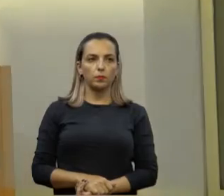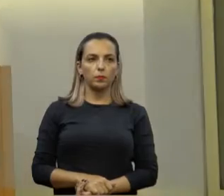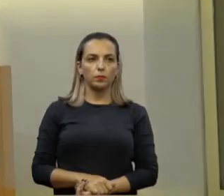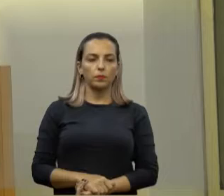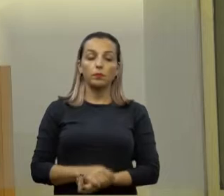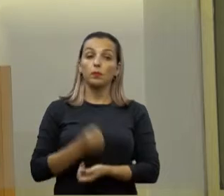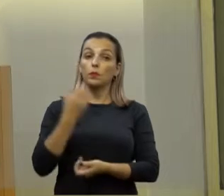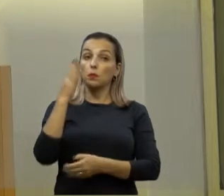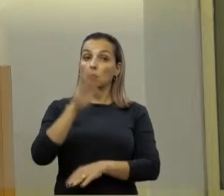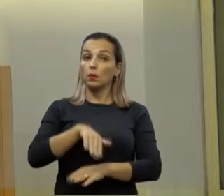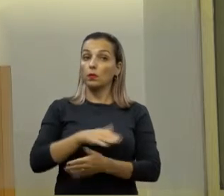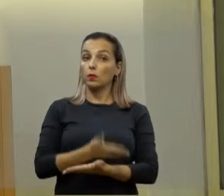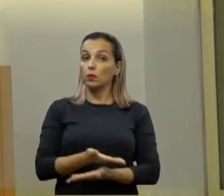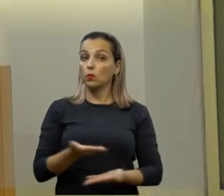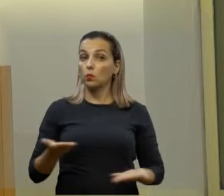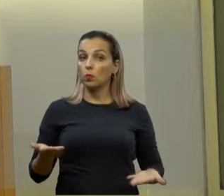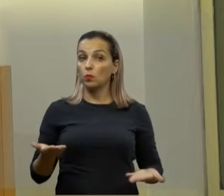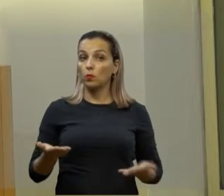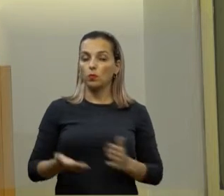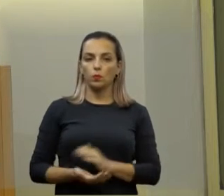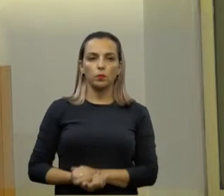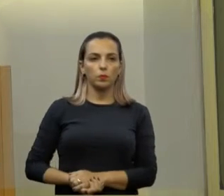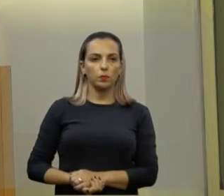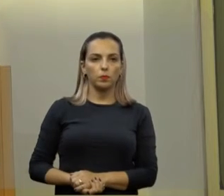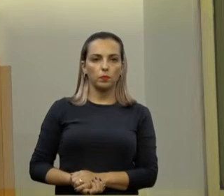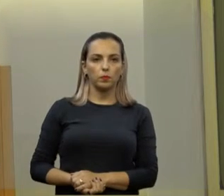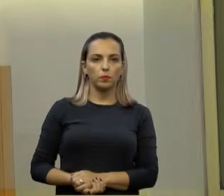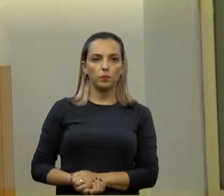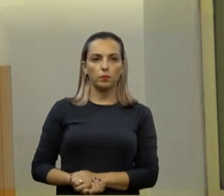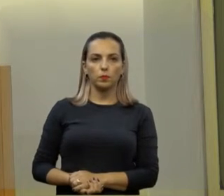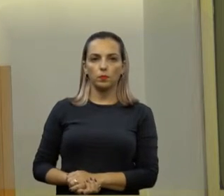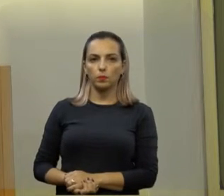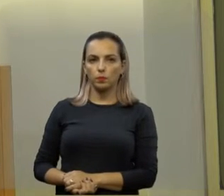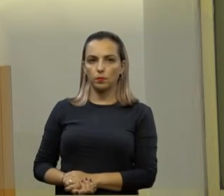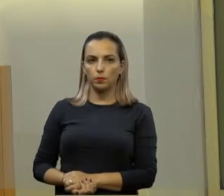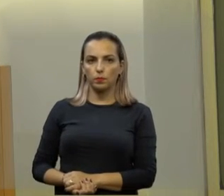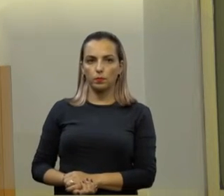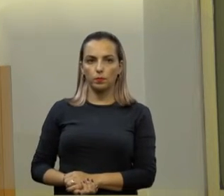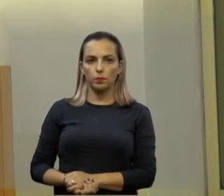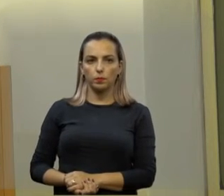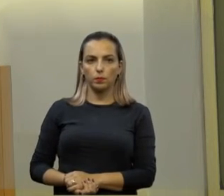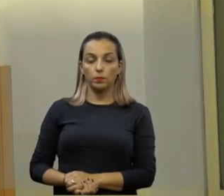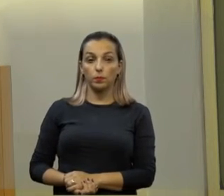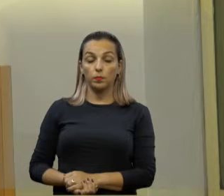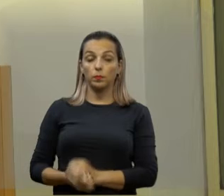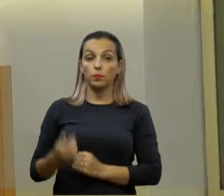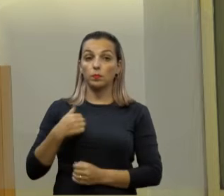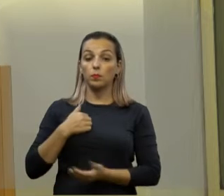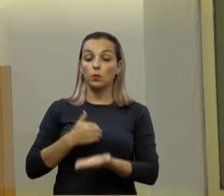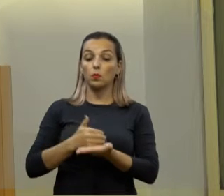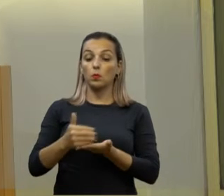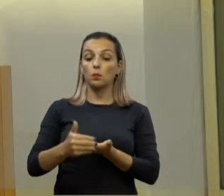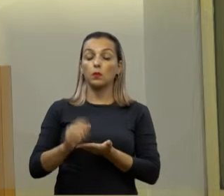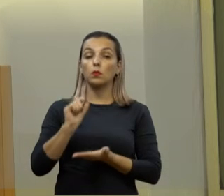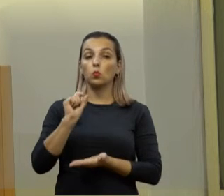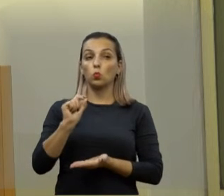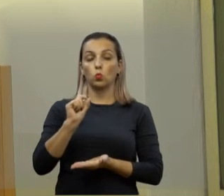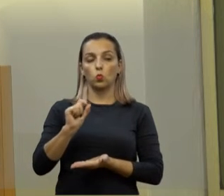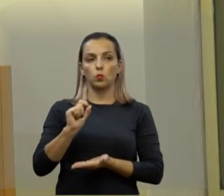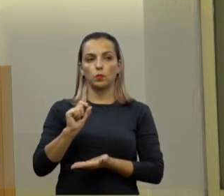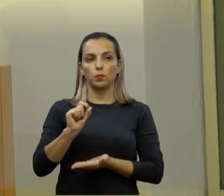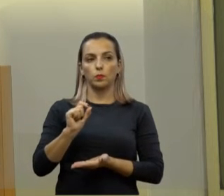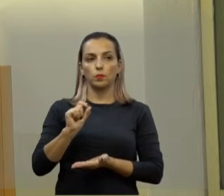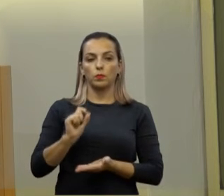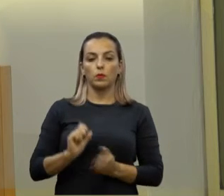e como Boa tarde a todos eu gostaria de começar minha fala primeiramente